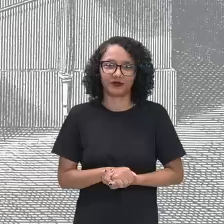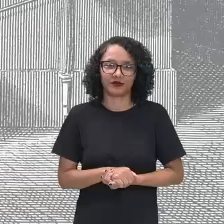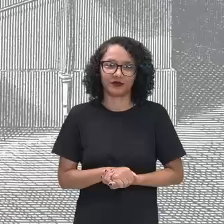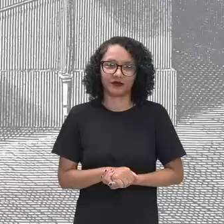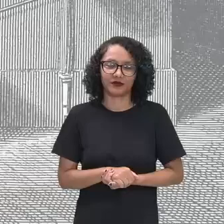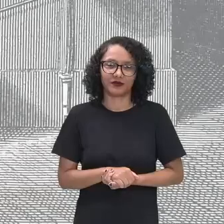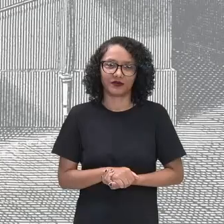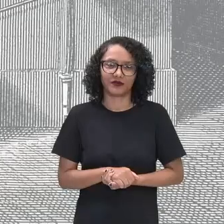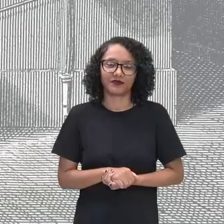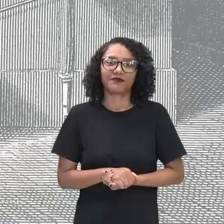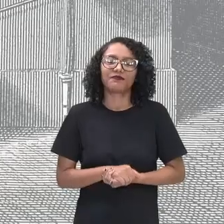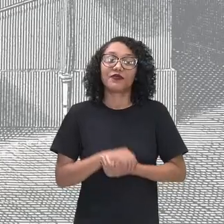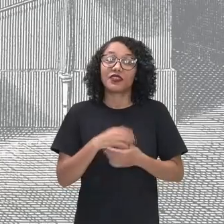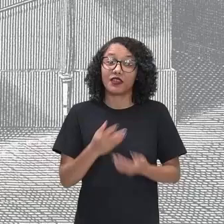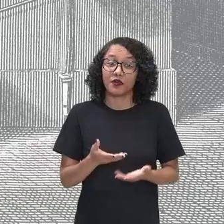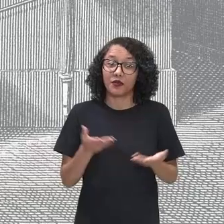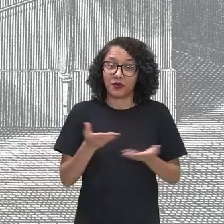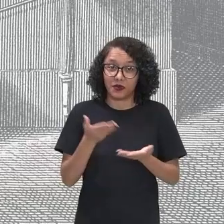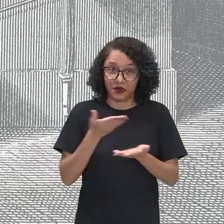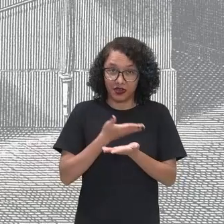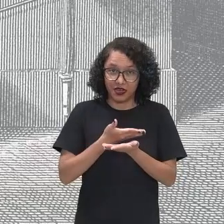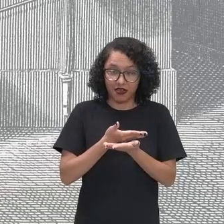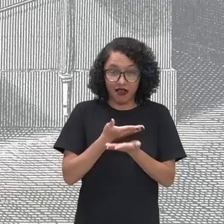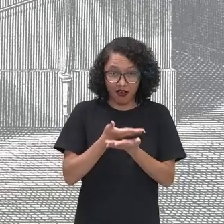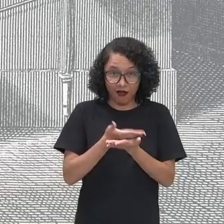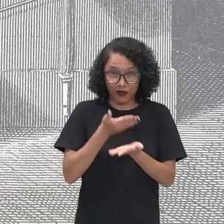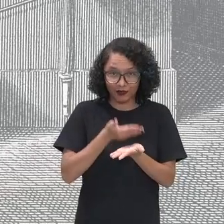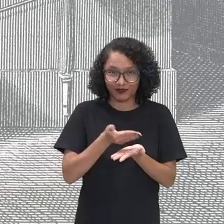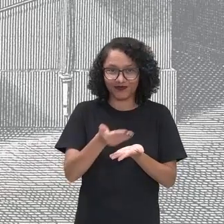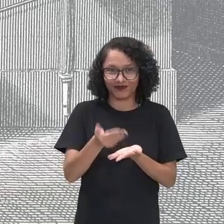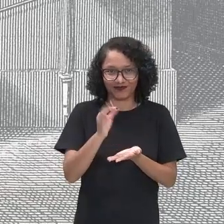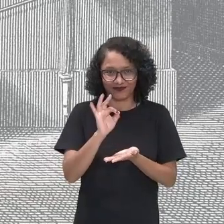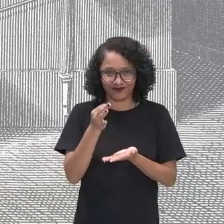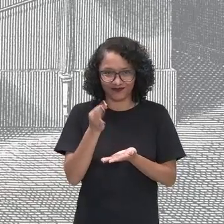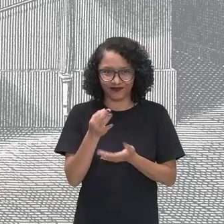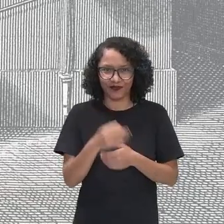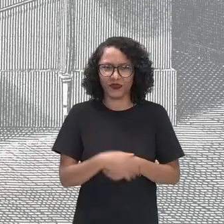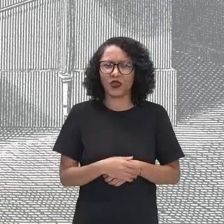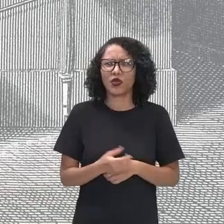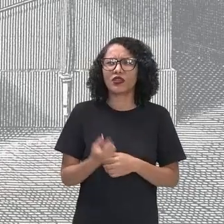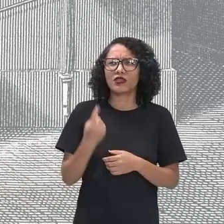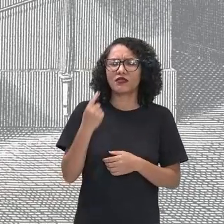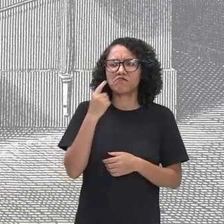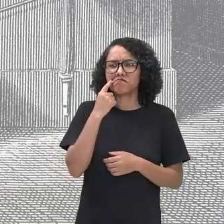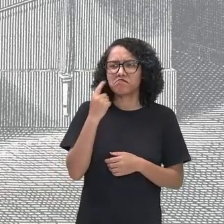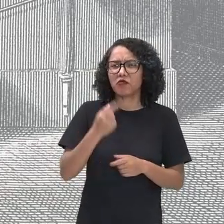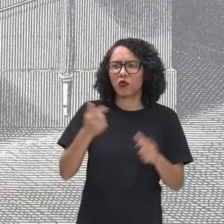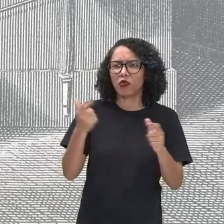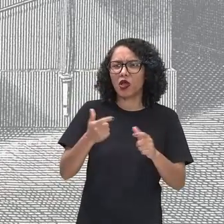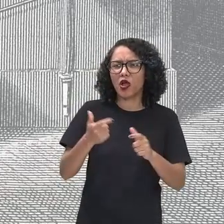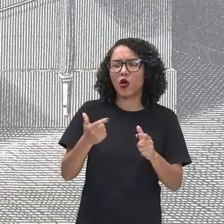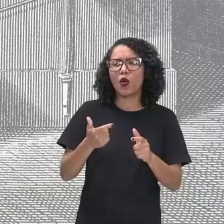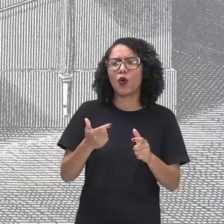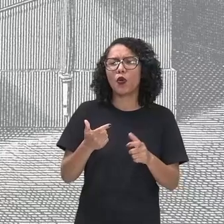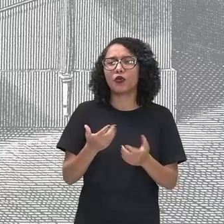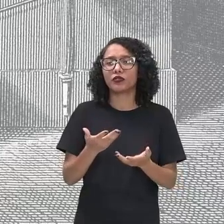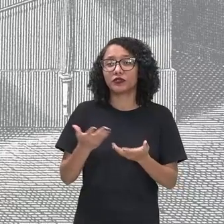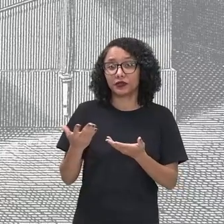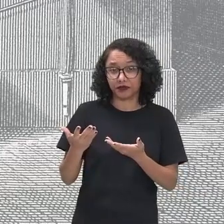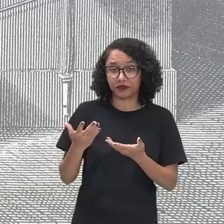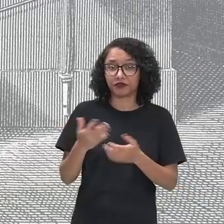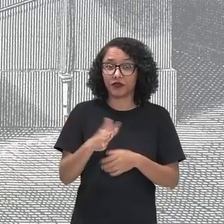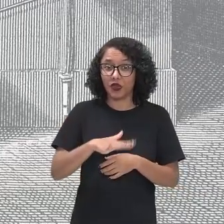Muito bem, já iniciamos a nossa aula inseridos num cenário típico da Revolução